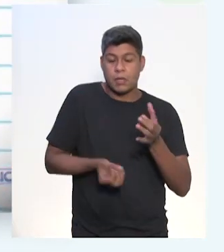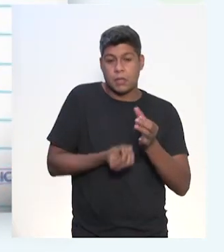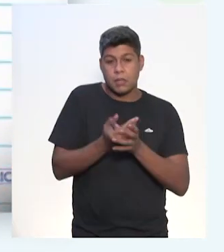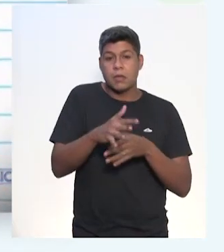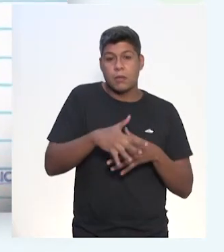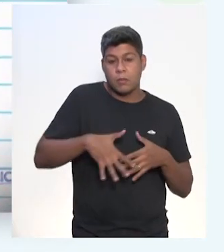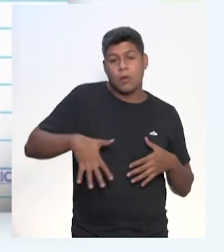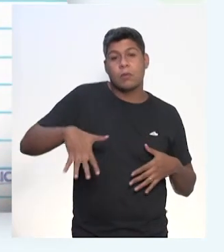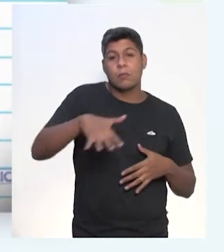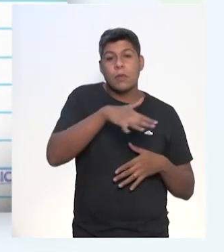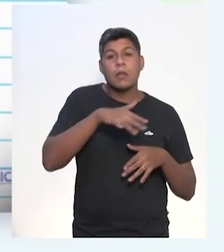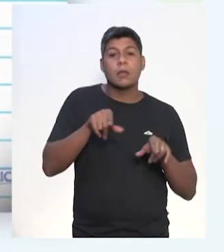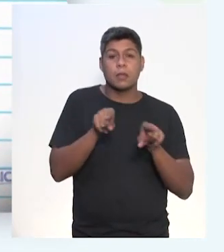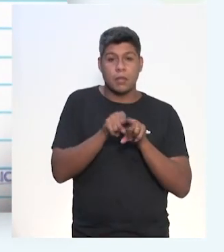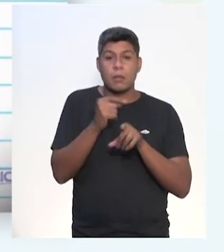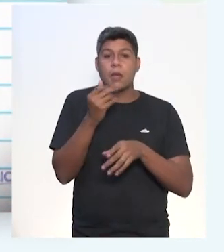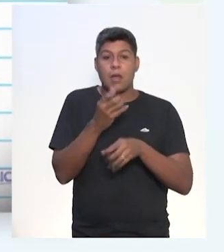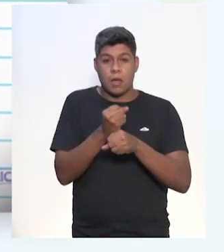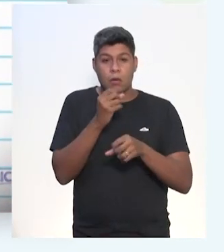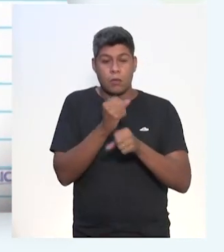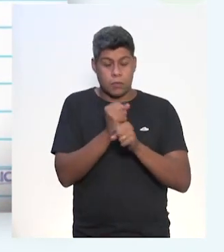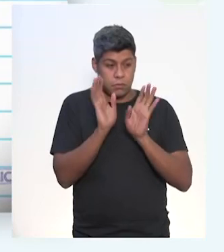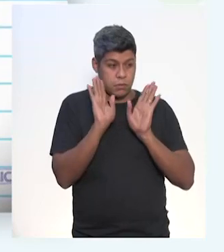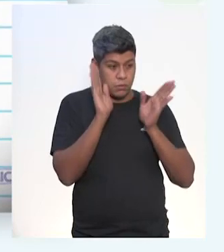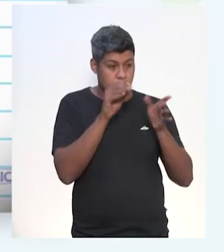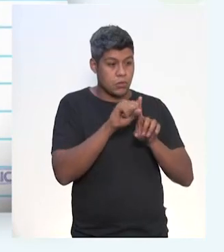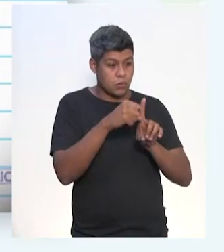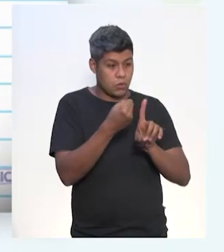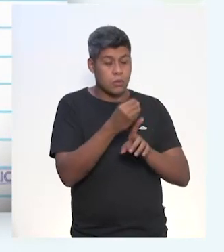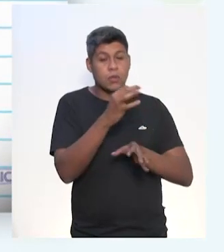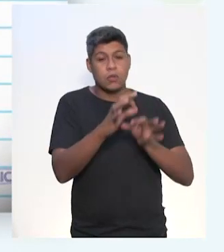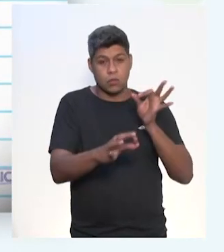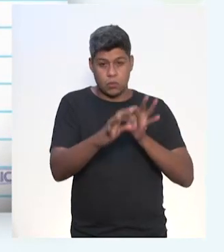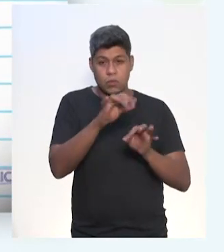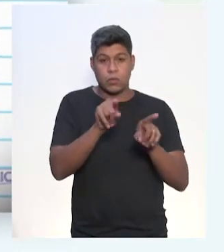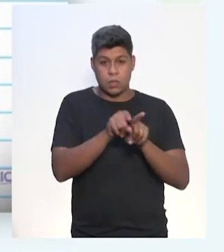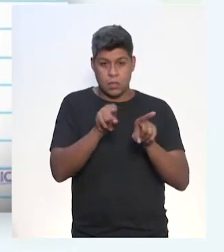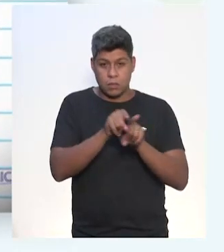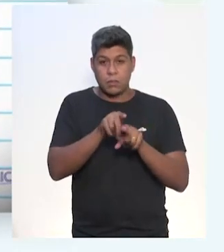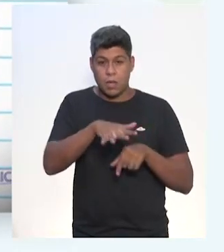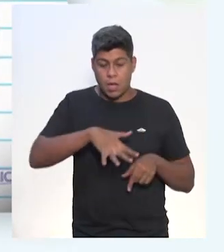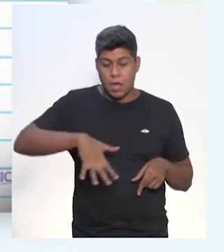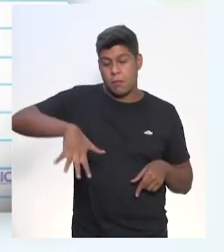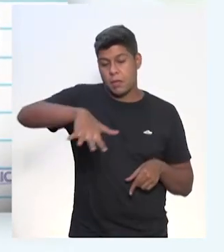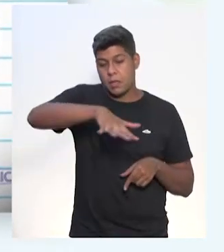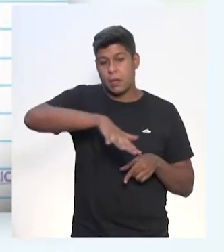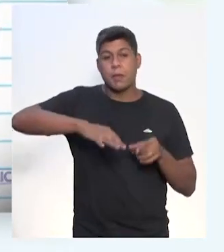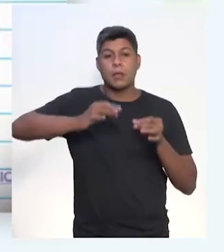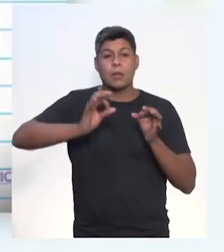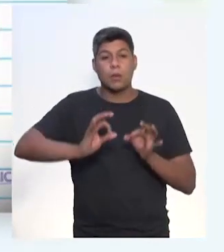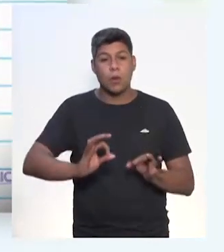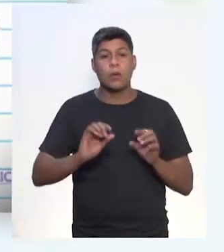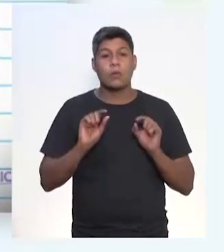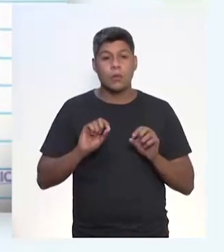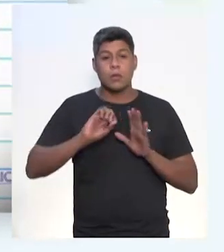ambientes urbanos economicamente viáveis, socialmente justos e ambientalmente corretos, ou